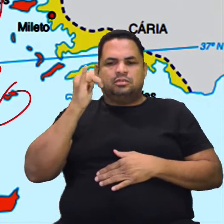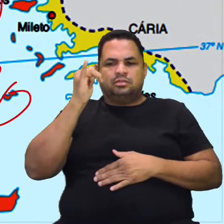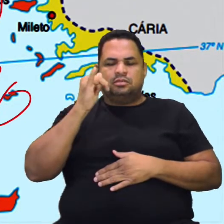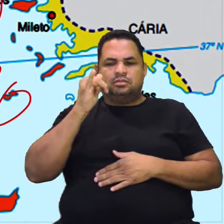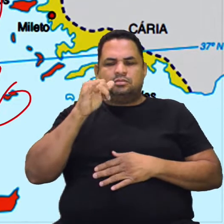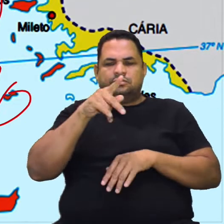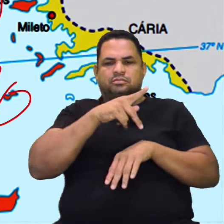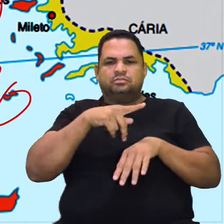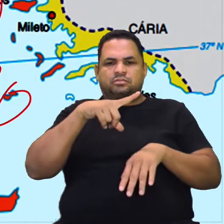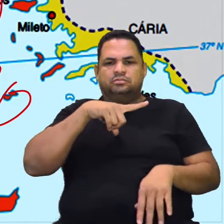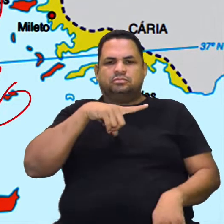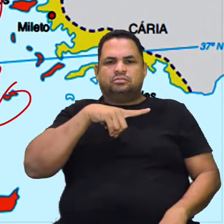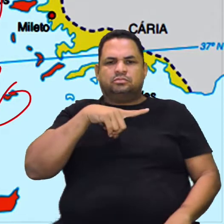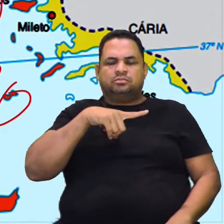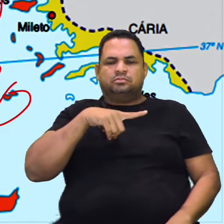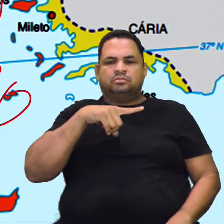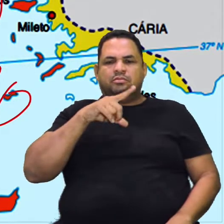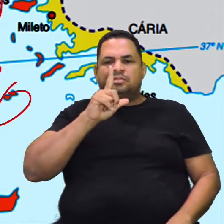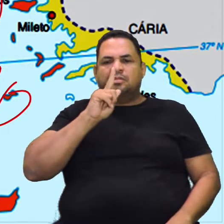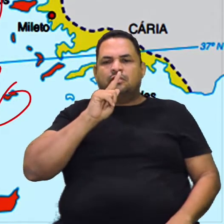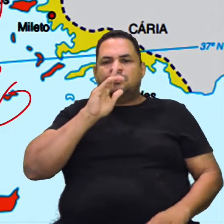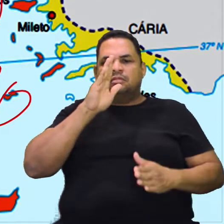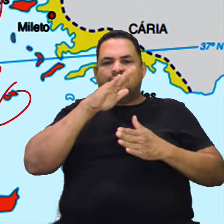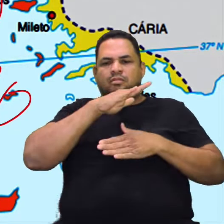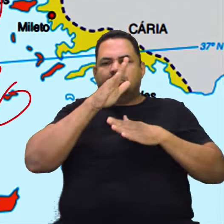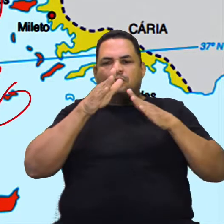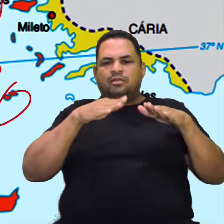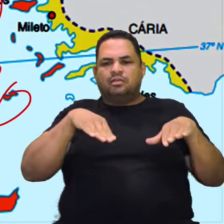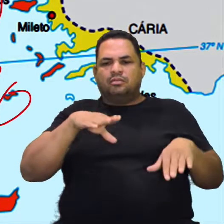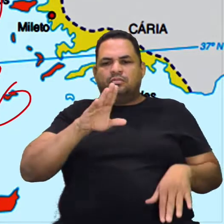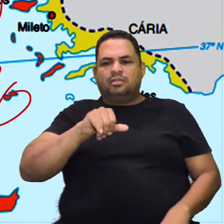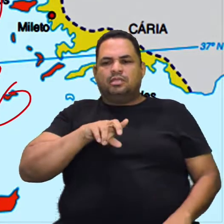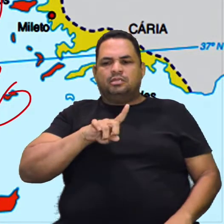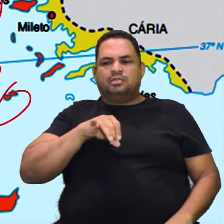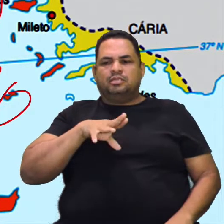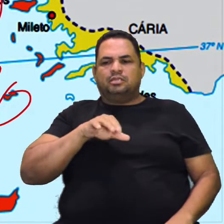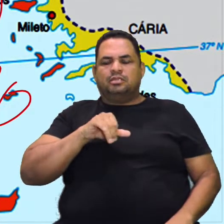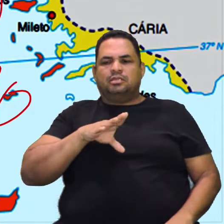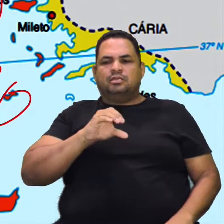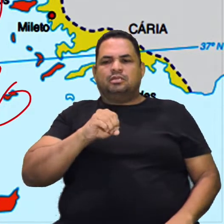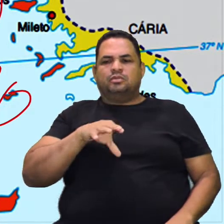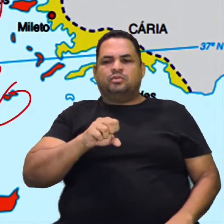ainda existe o Mar Mediterrâneo aqui perto. E aqui